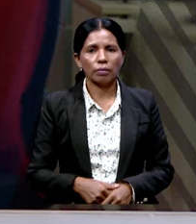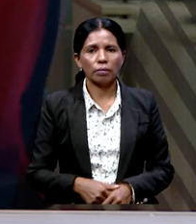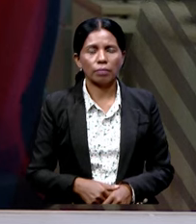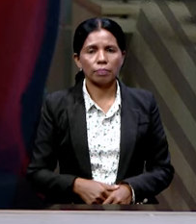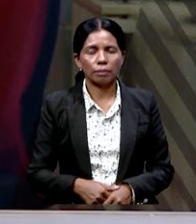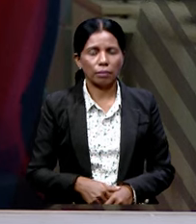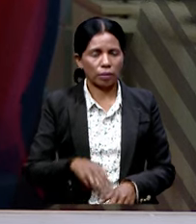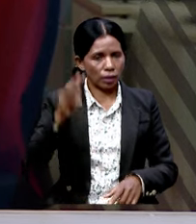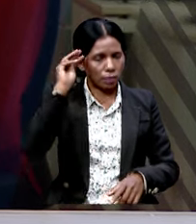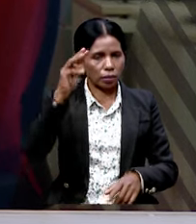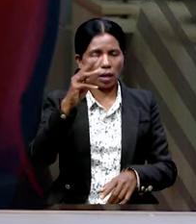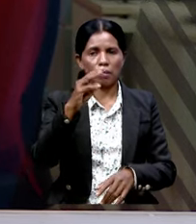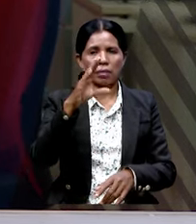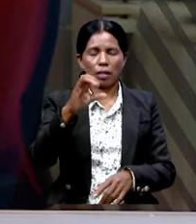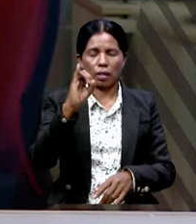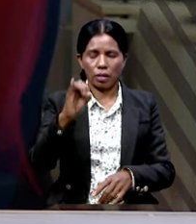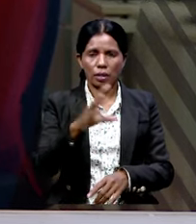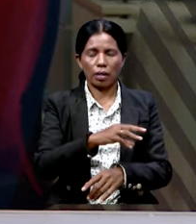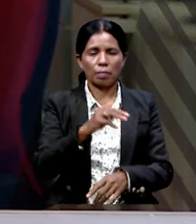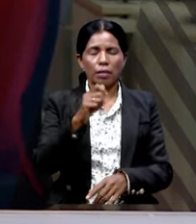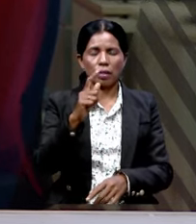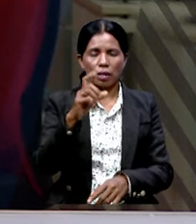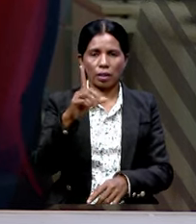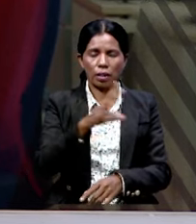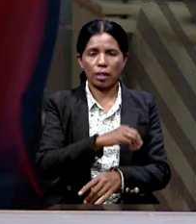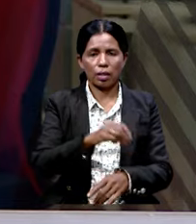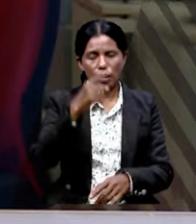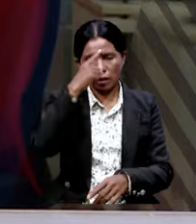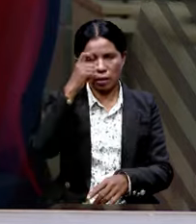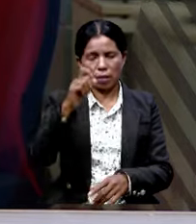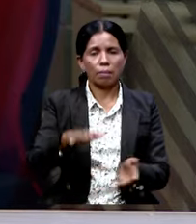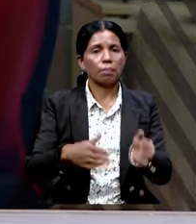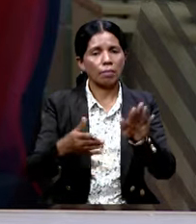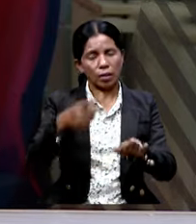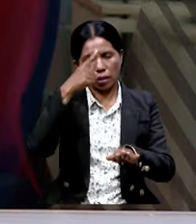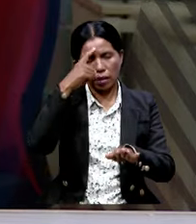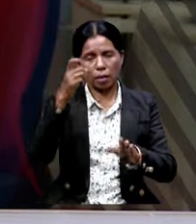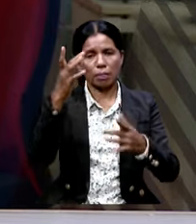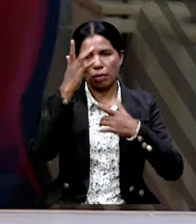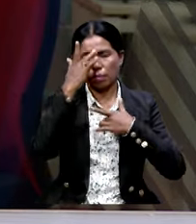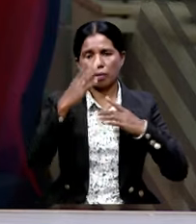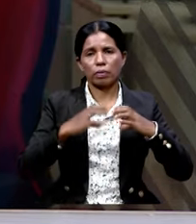Ex-ministro combatente de libertação nacional Meta Malik, Hakoto Ish, também sofre moras fua.